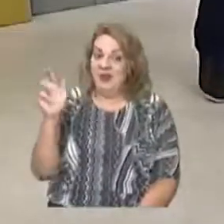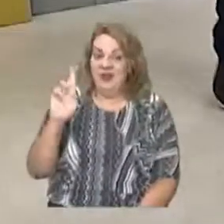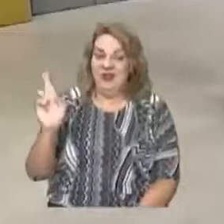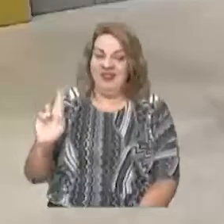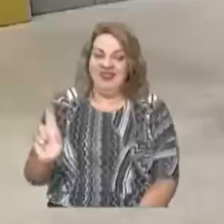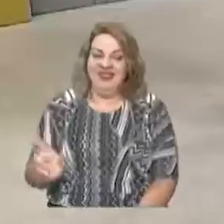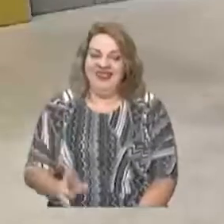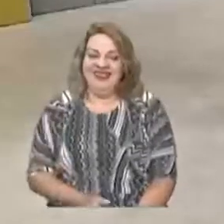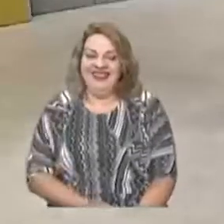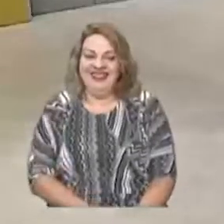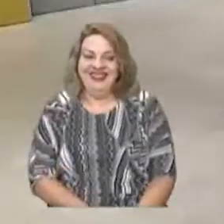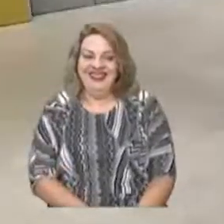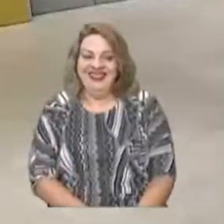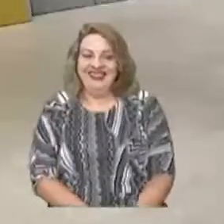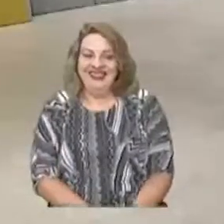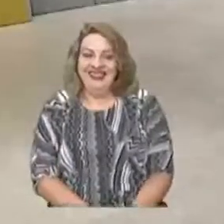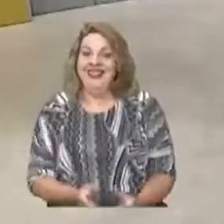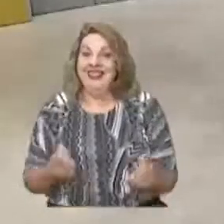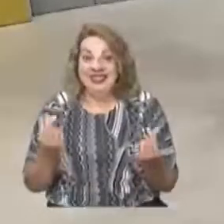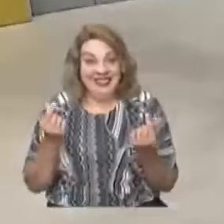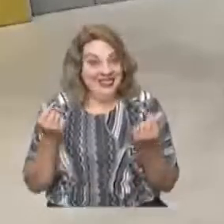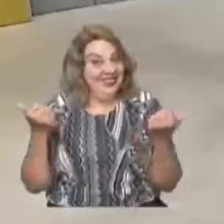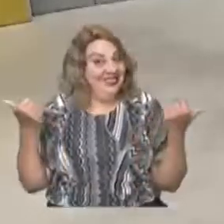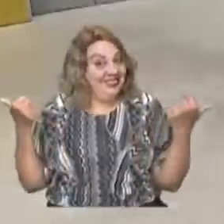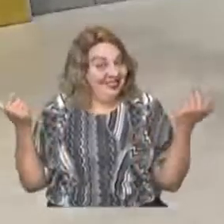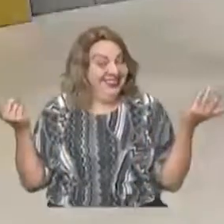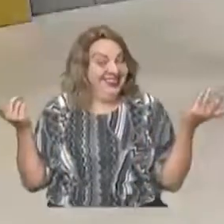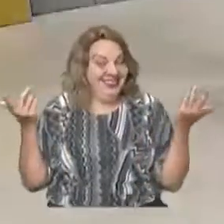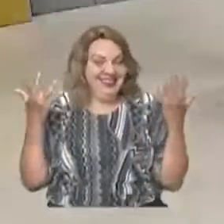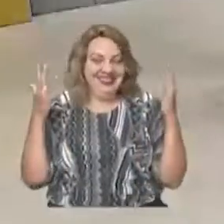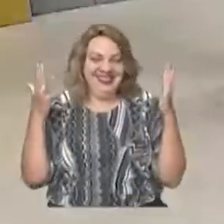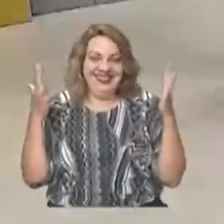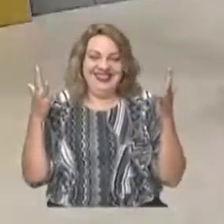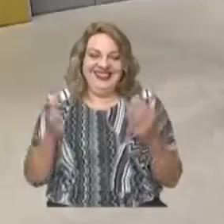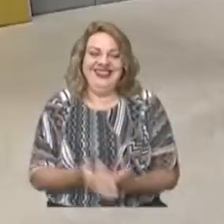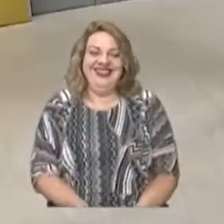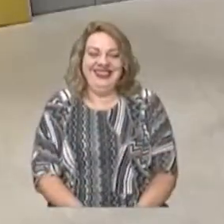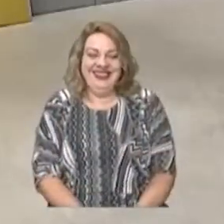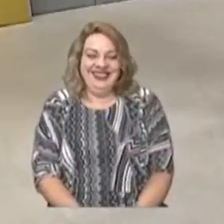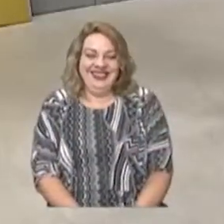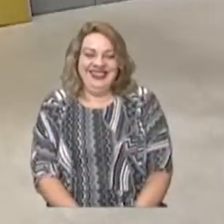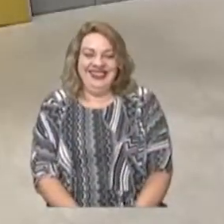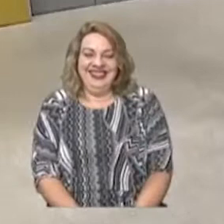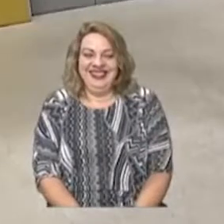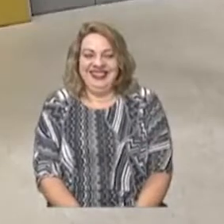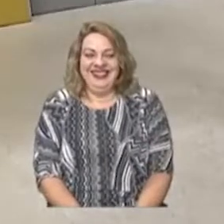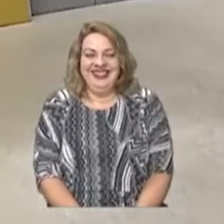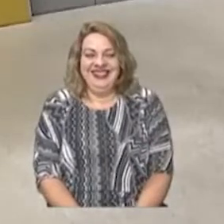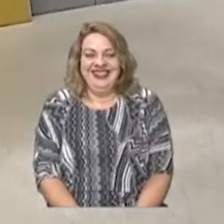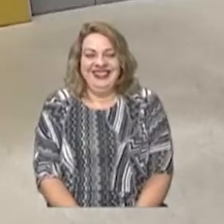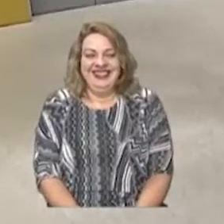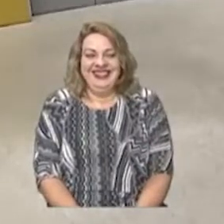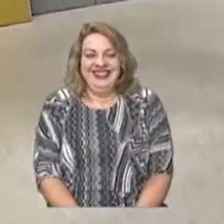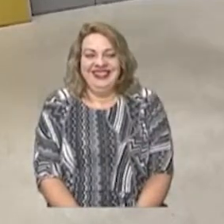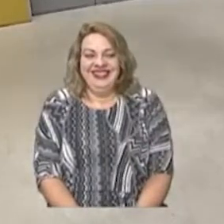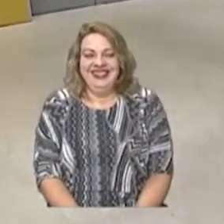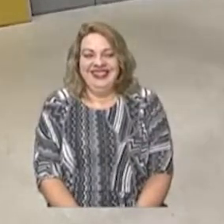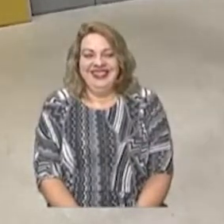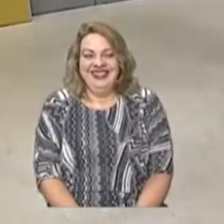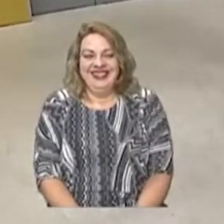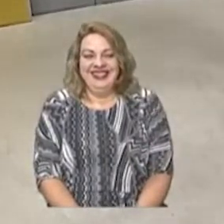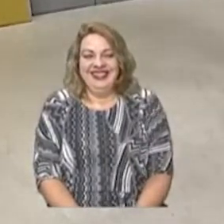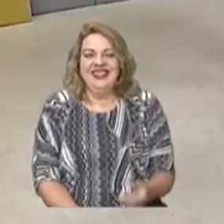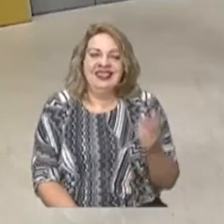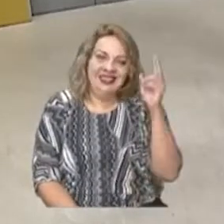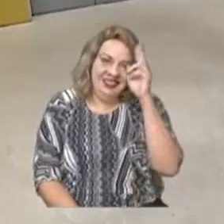R$7.000, coisa boa, hein? Bom demais, parabéns aí pro nosso contemplado aí, pro Pé Quente também. E a gente segue aqui lembrando